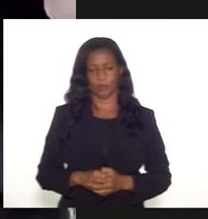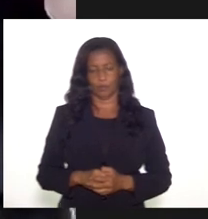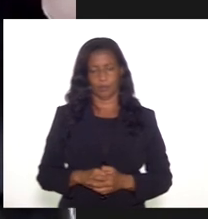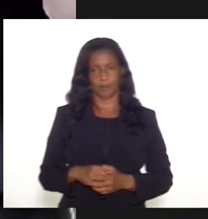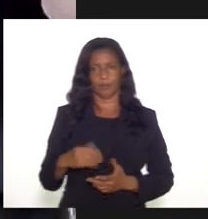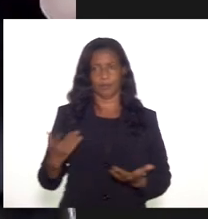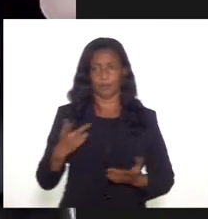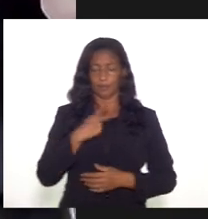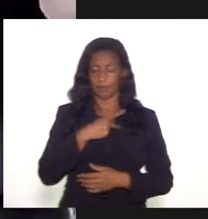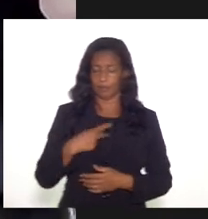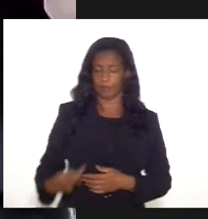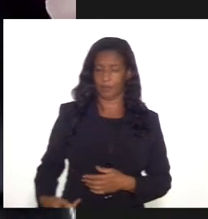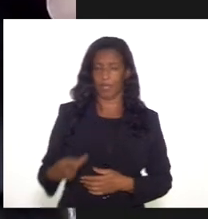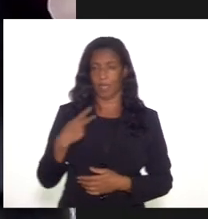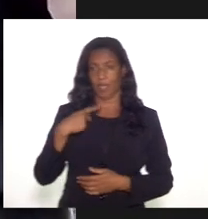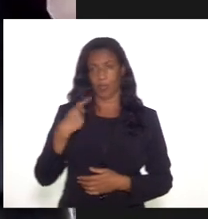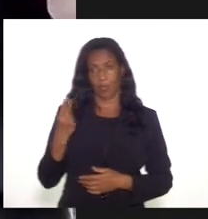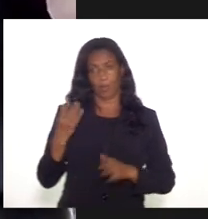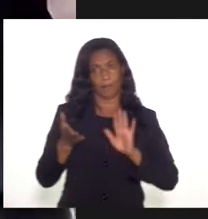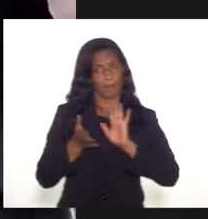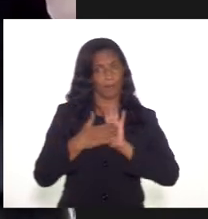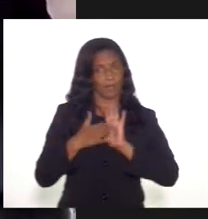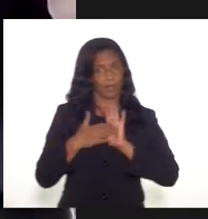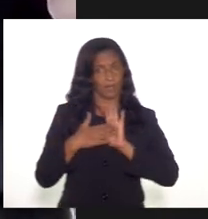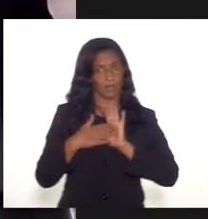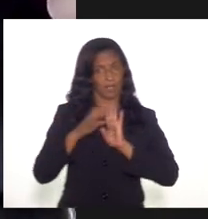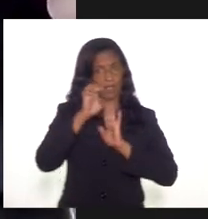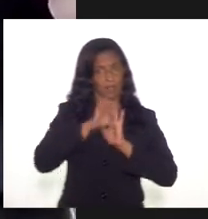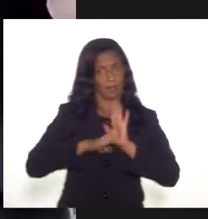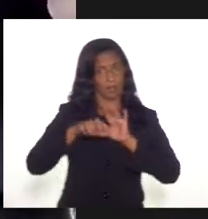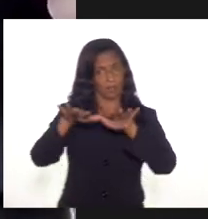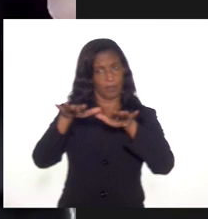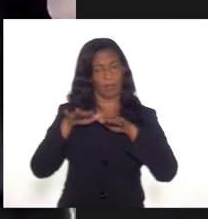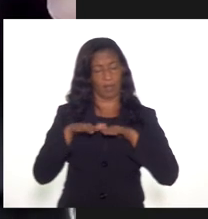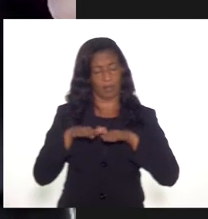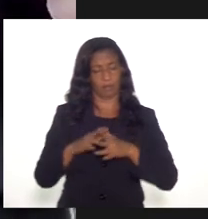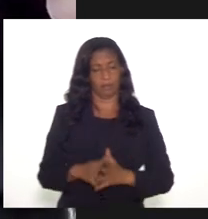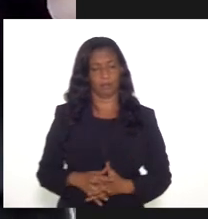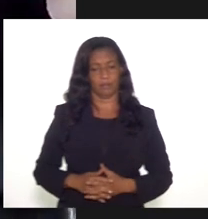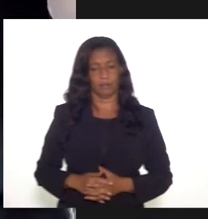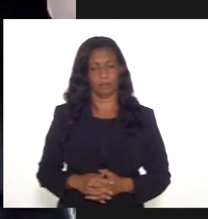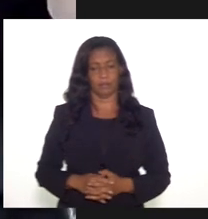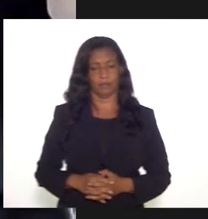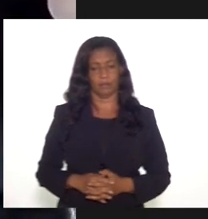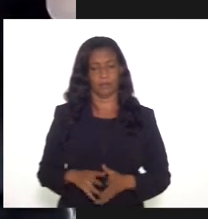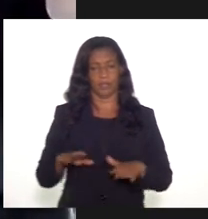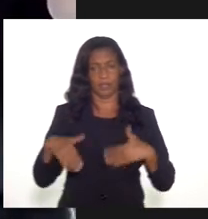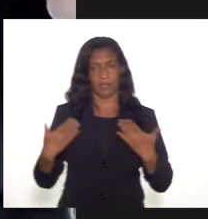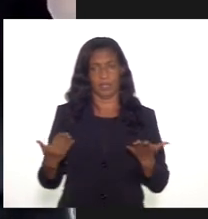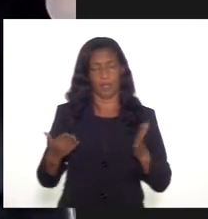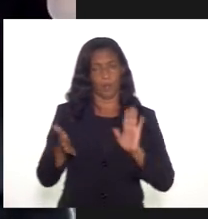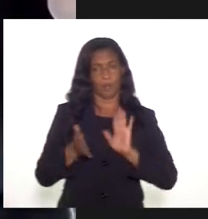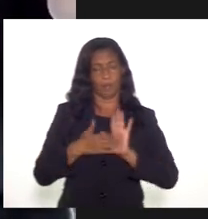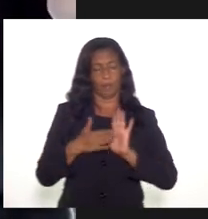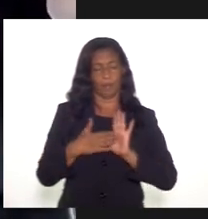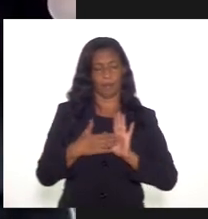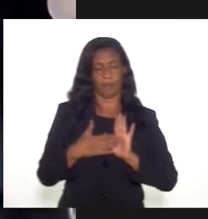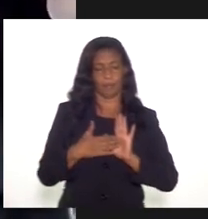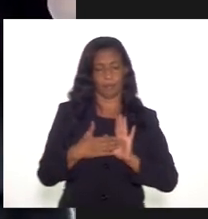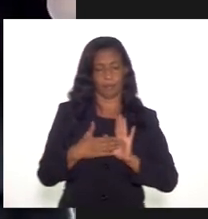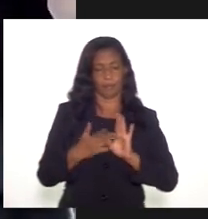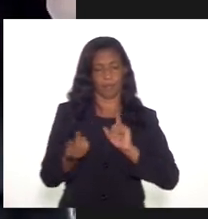Presidenta, eu estou dando parecer só às emendas de plenário, né? Então, parecer é